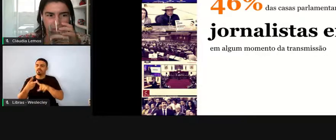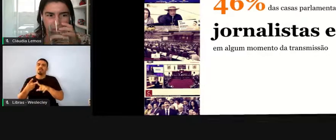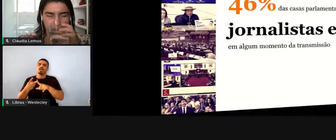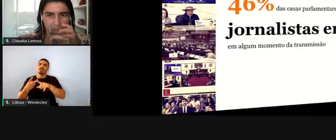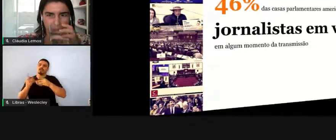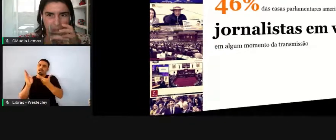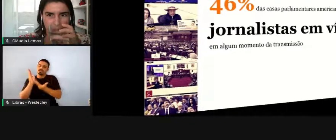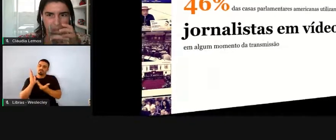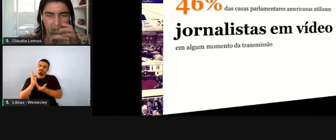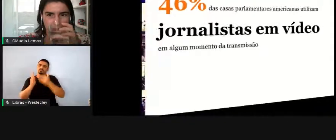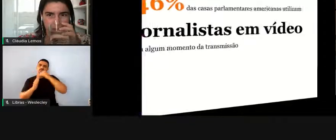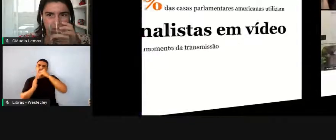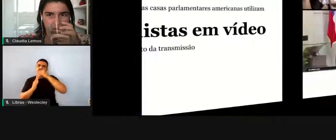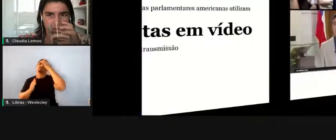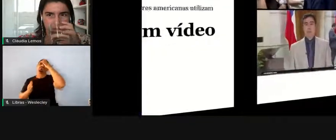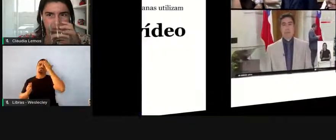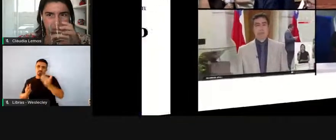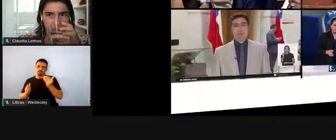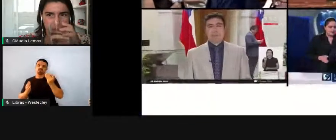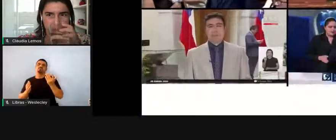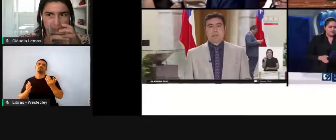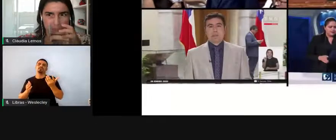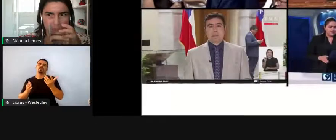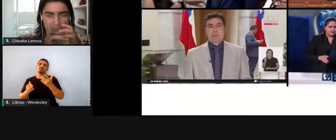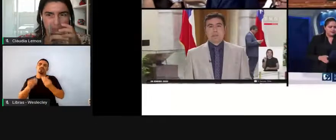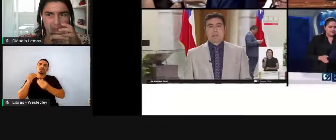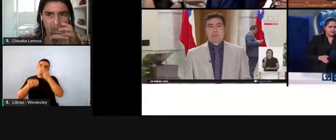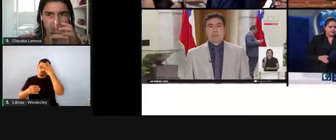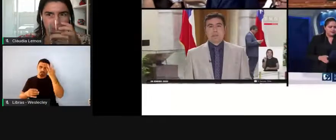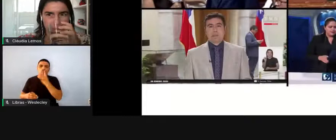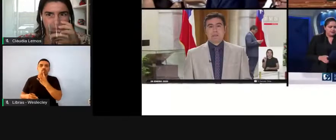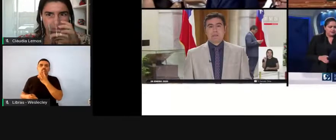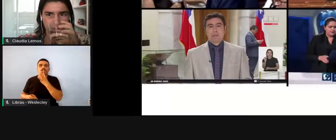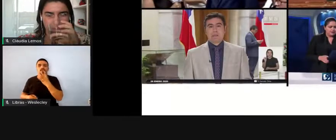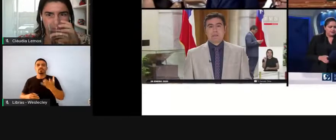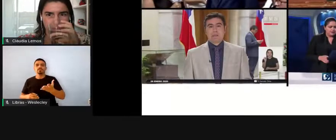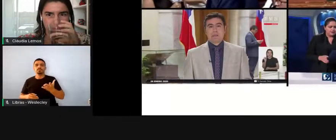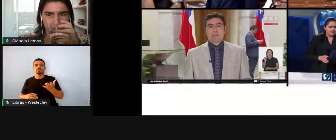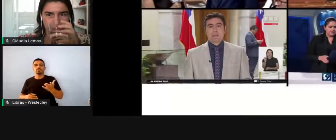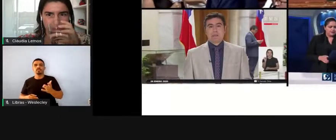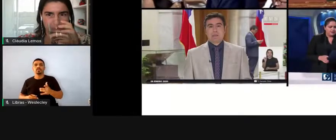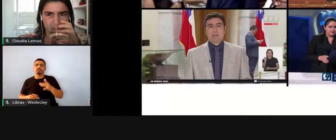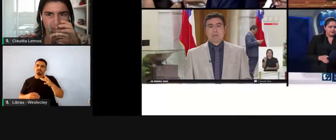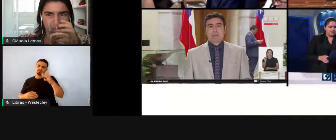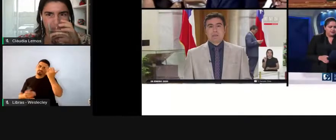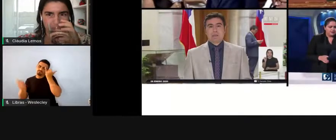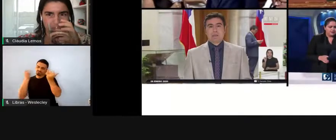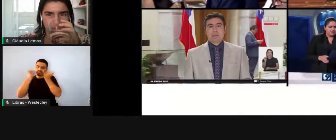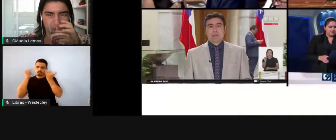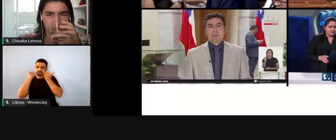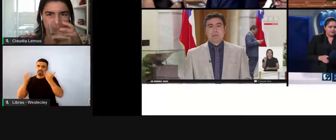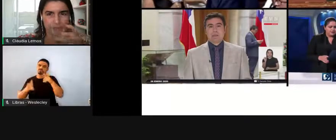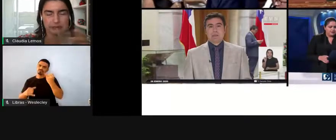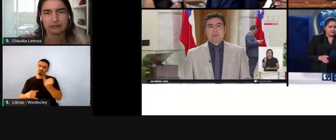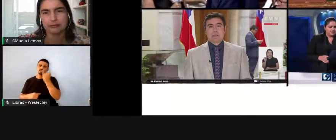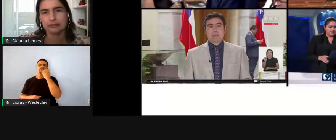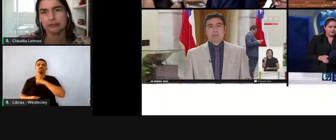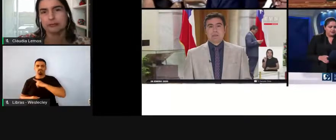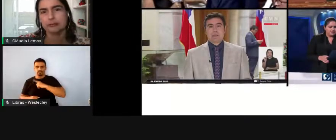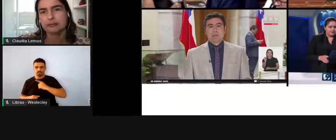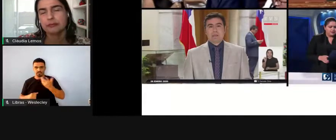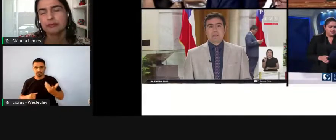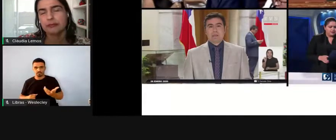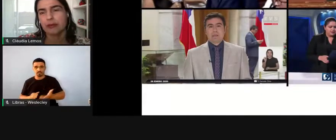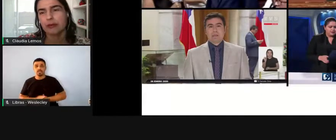para entrevistá-los. E aí aqui a gente tem 4 exemplos que são muito significativos quanto a isso. O primeiro é